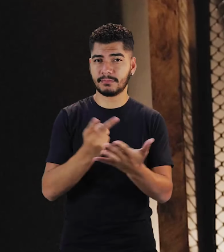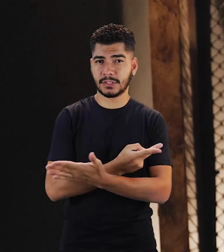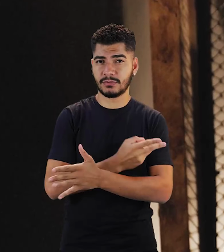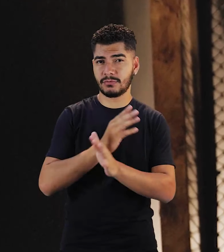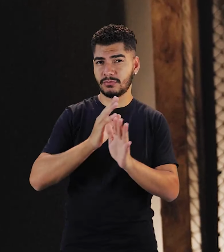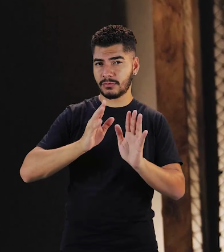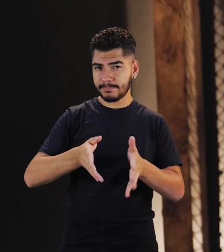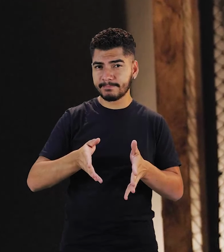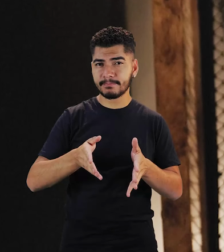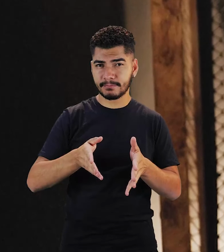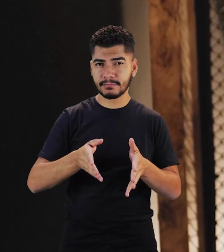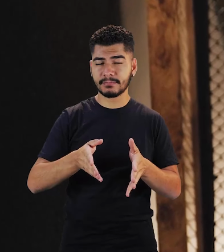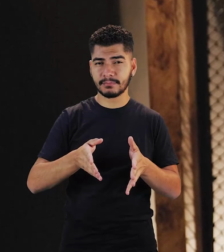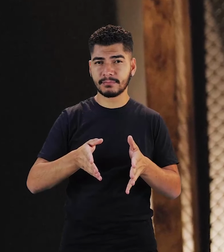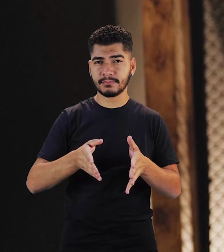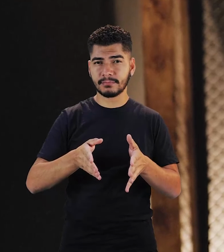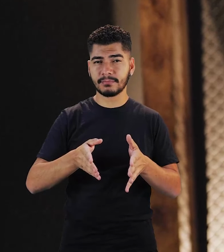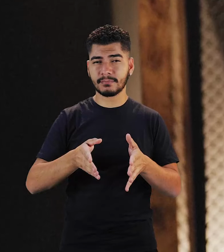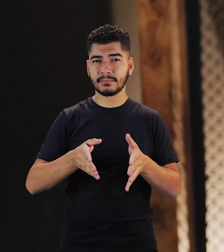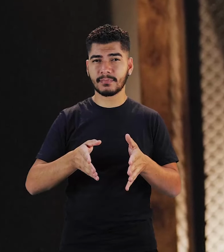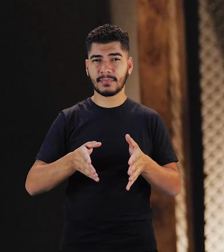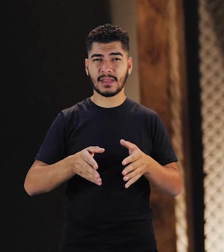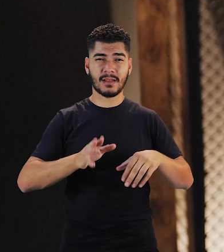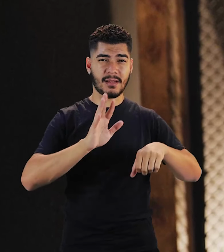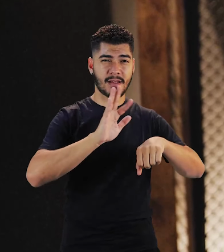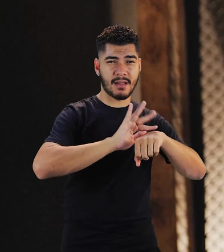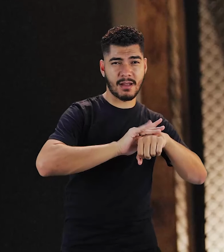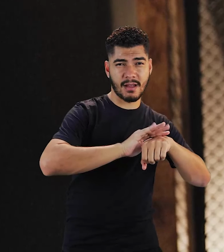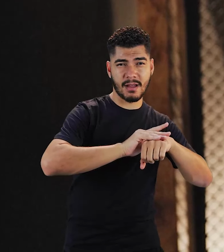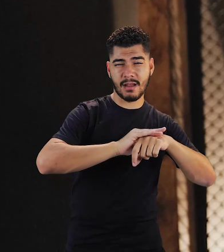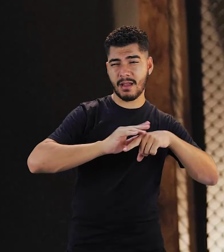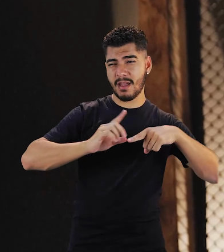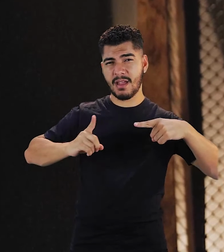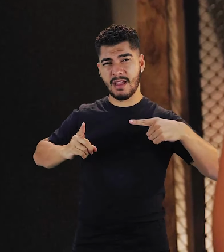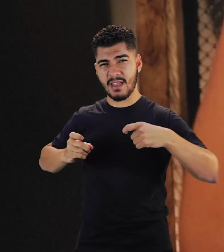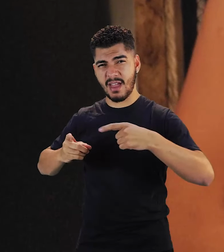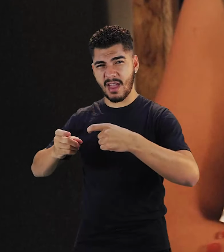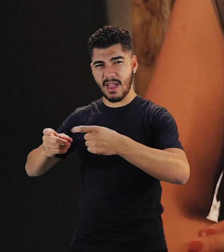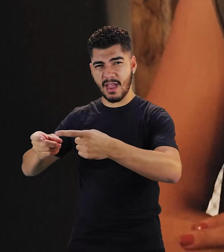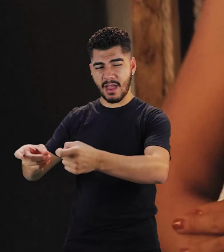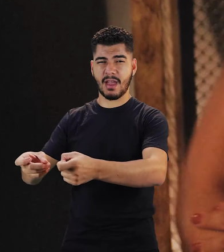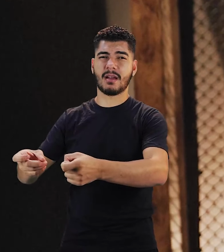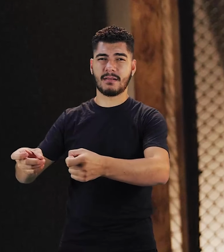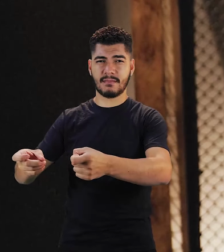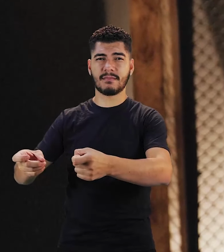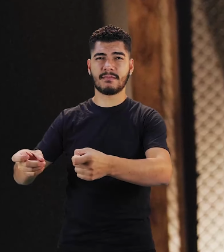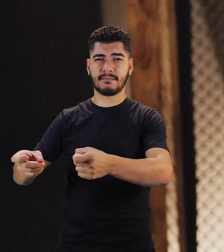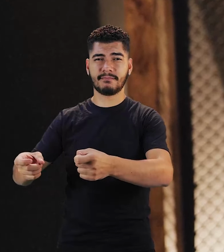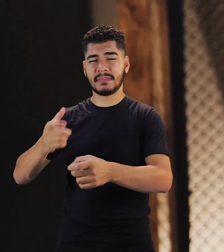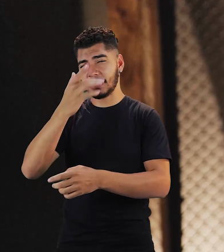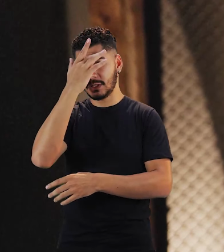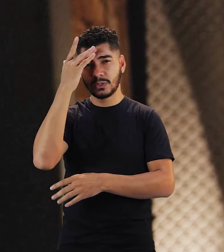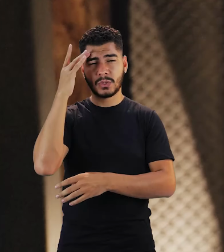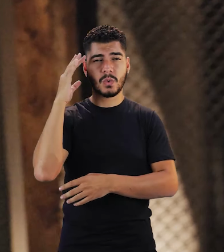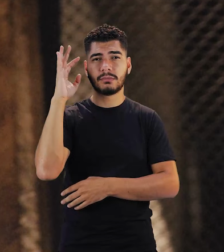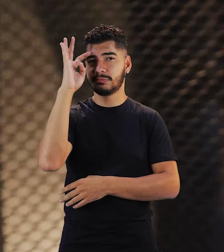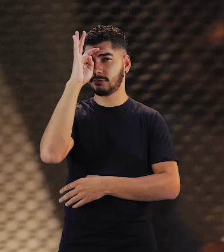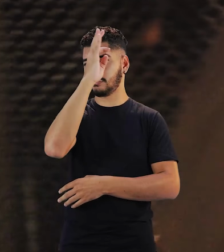E contudo, as pestes como as guerras encontram sempre as pessoas igualmente desprevenidas.